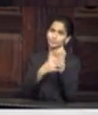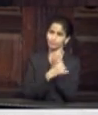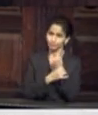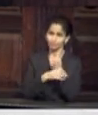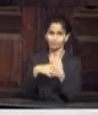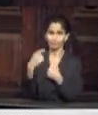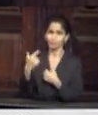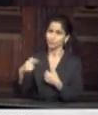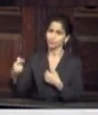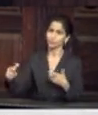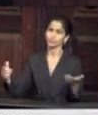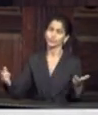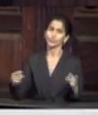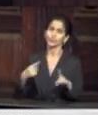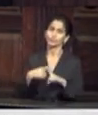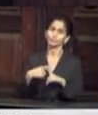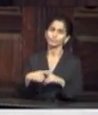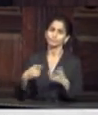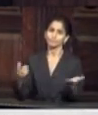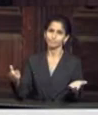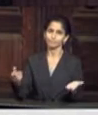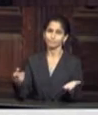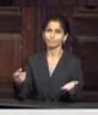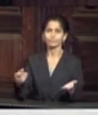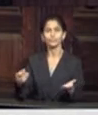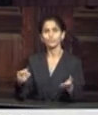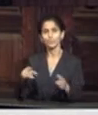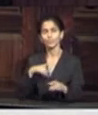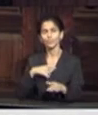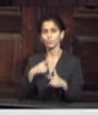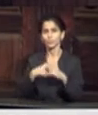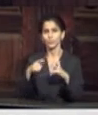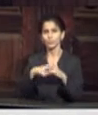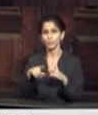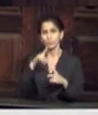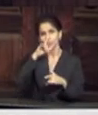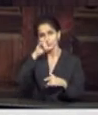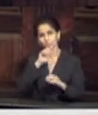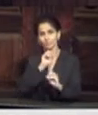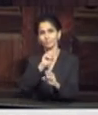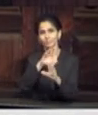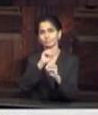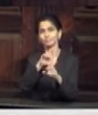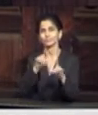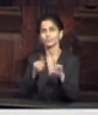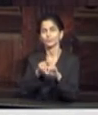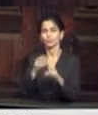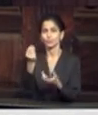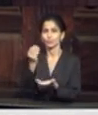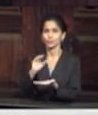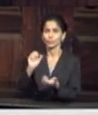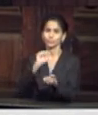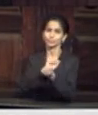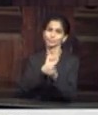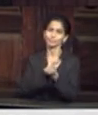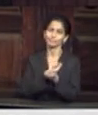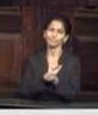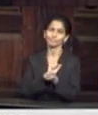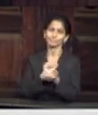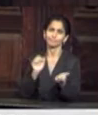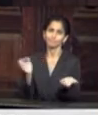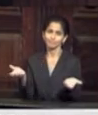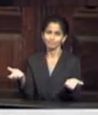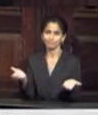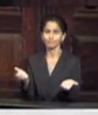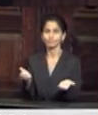economia do petróleo, se não tivéssemos a DRU novamente afetando a educação e se não tivéssemos o congelamento dos investimentos na área social.